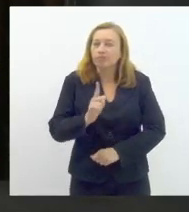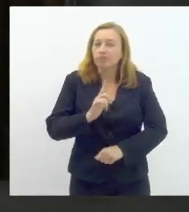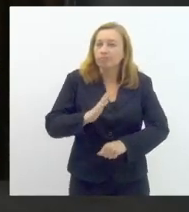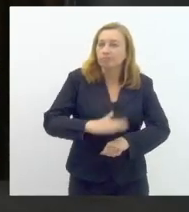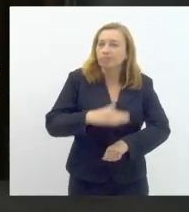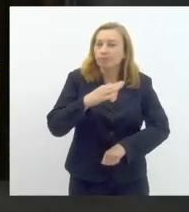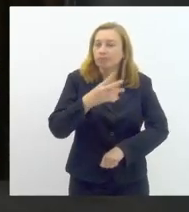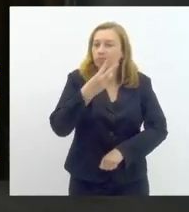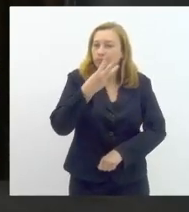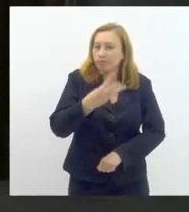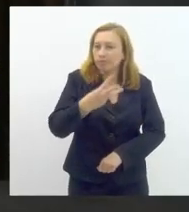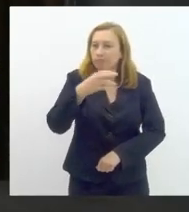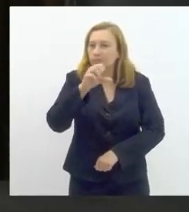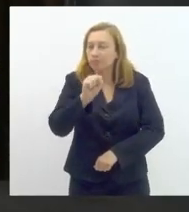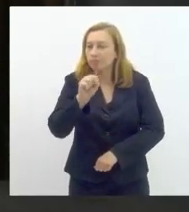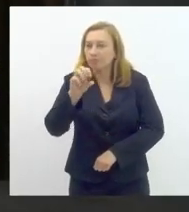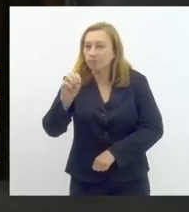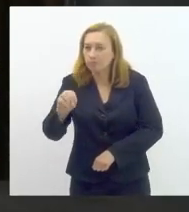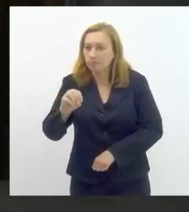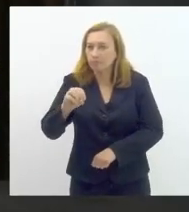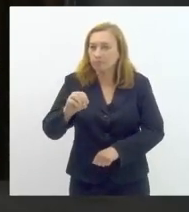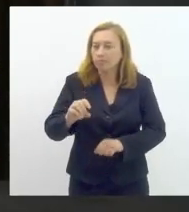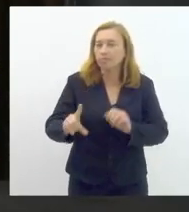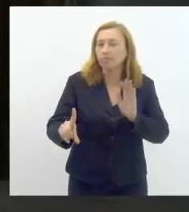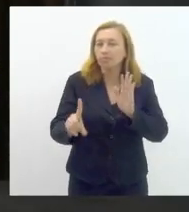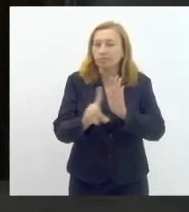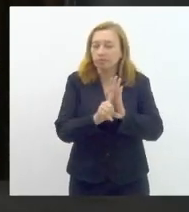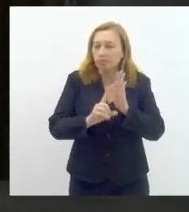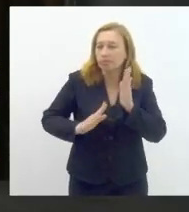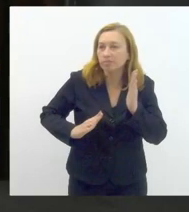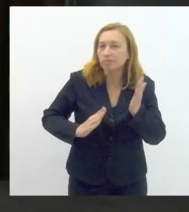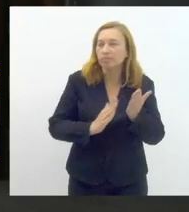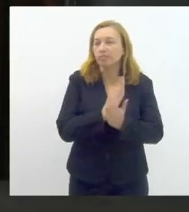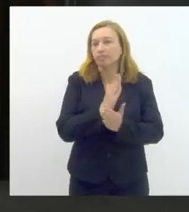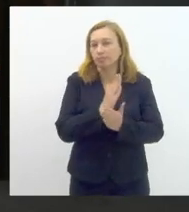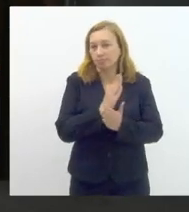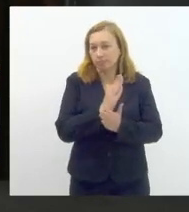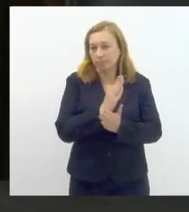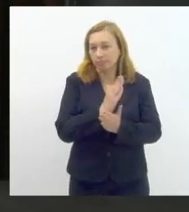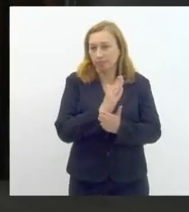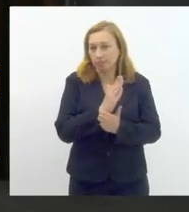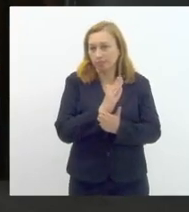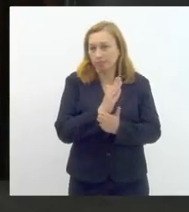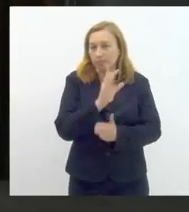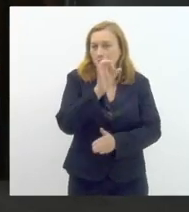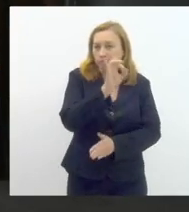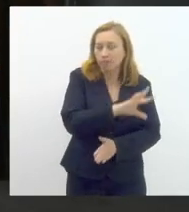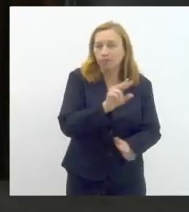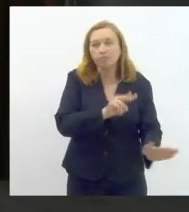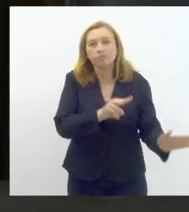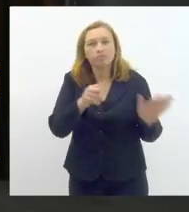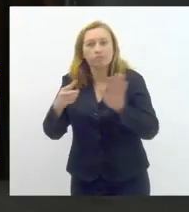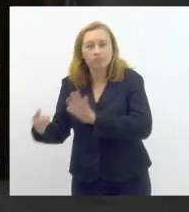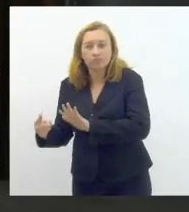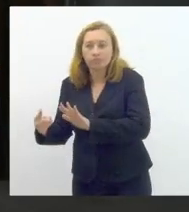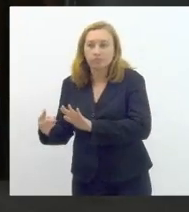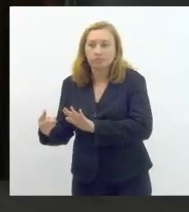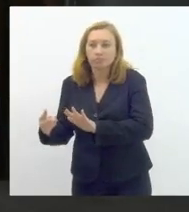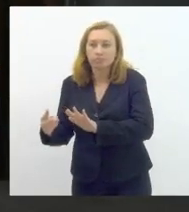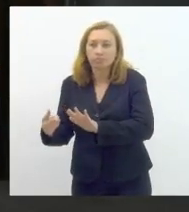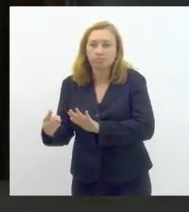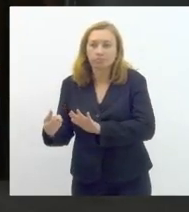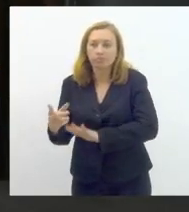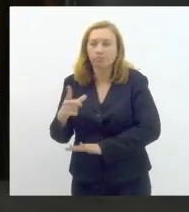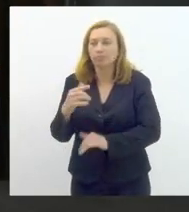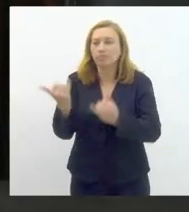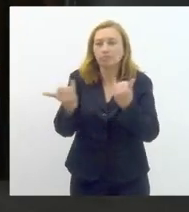de 380 leis aprovadas. Leis, não é nem projeto. Na última semana, que eu